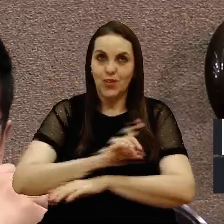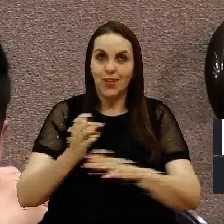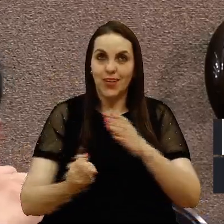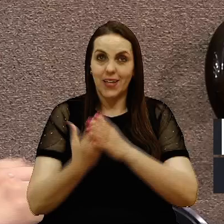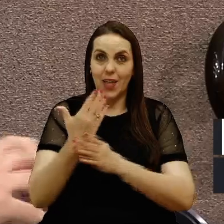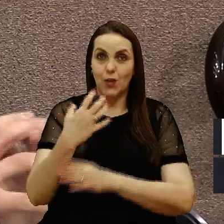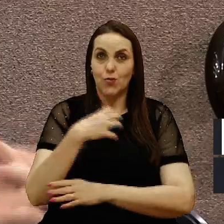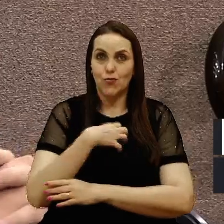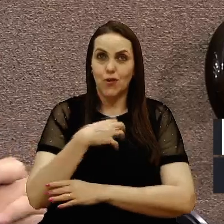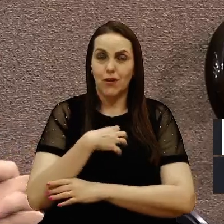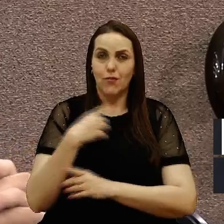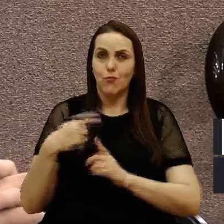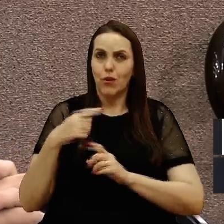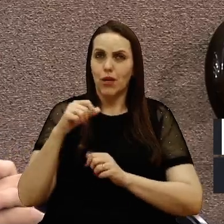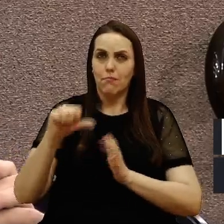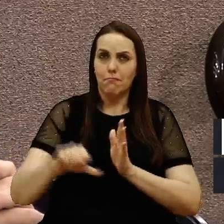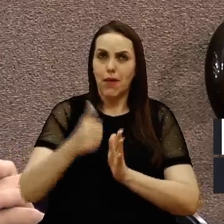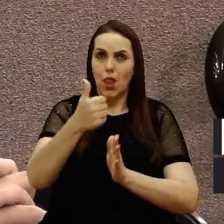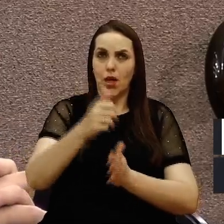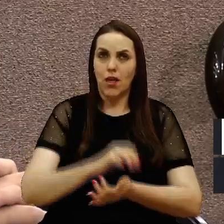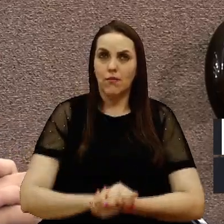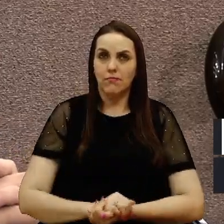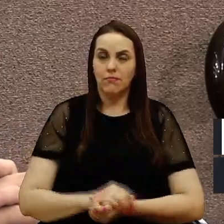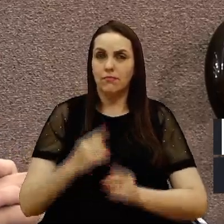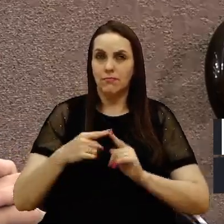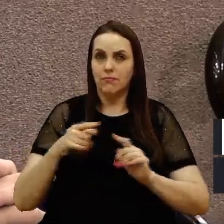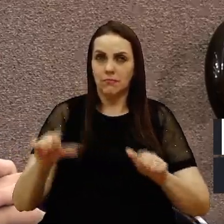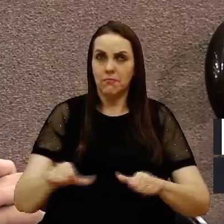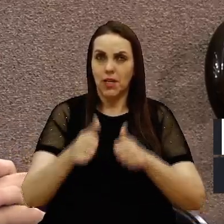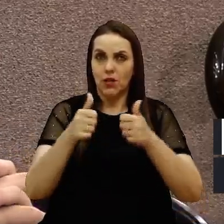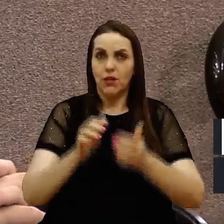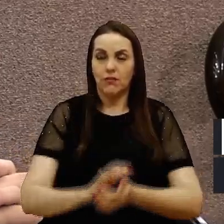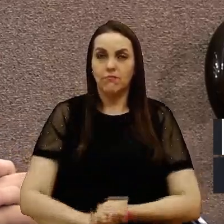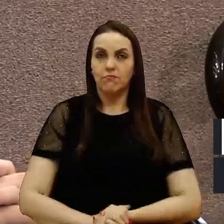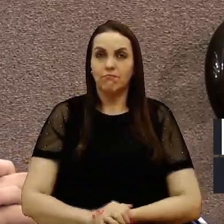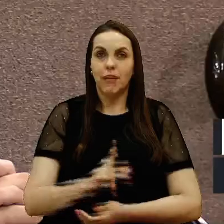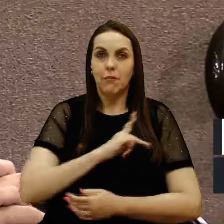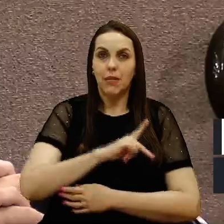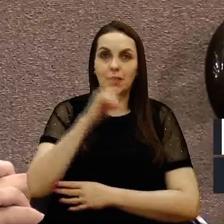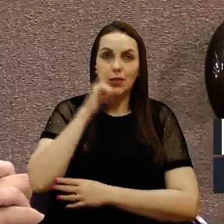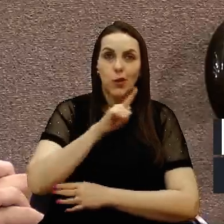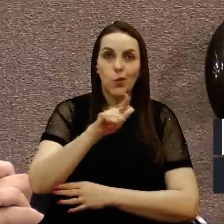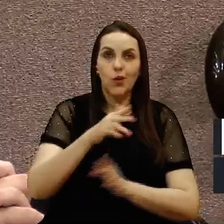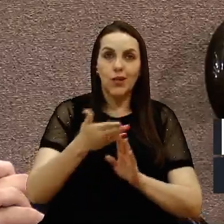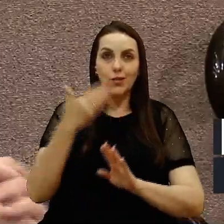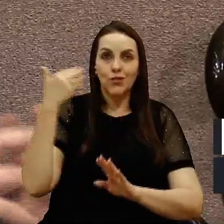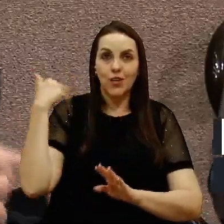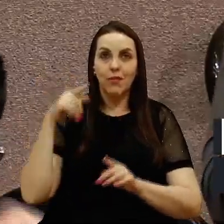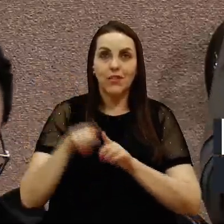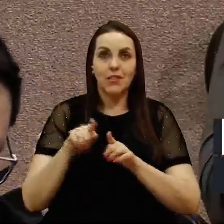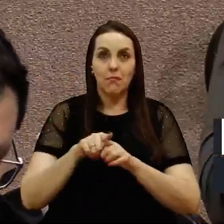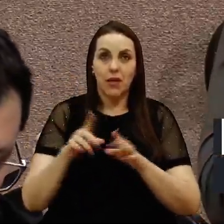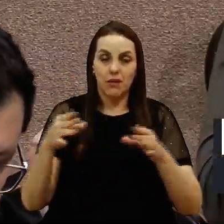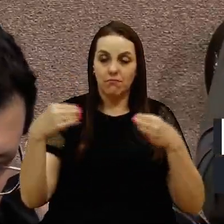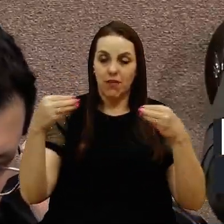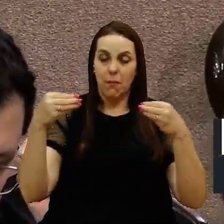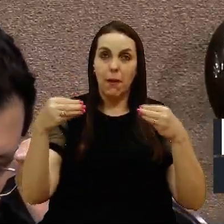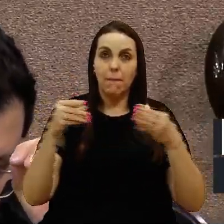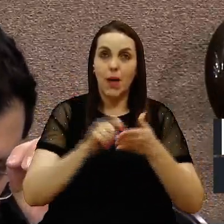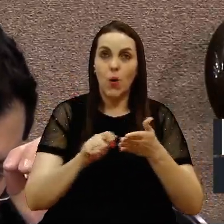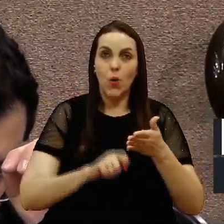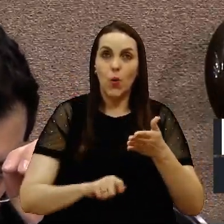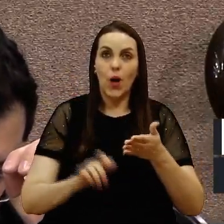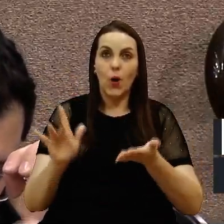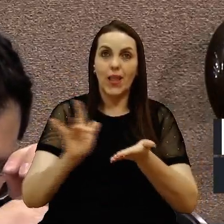maneira, por que não melhorar? Por que não melhorar? O próprio presidente Lucas, antigamente nós estávamos no papel, agora nós temos